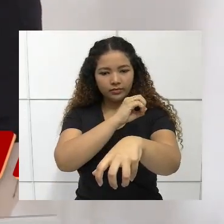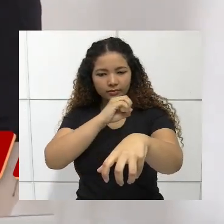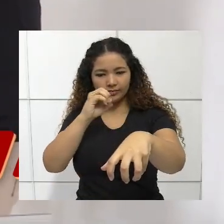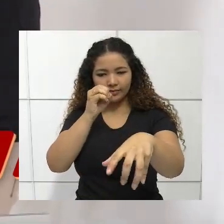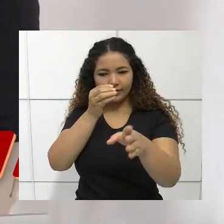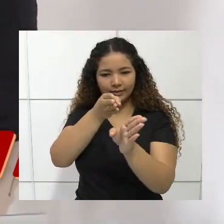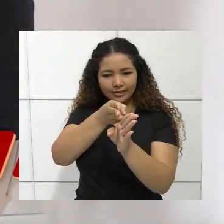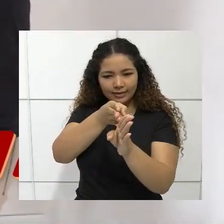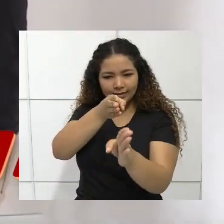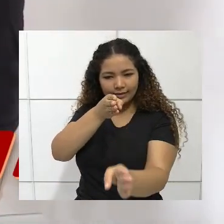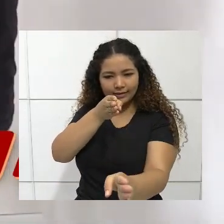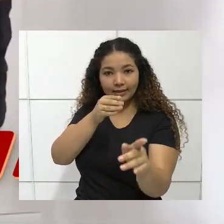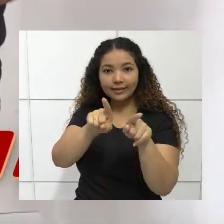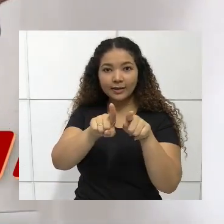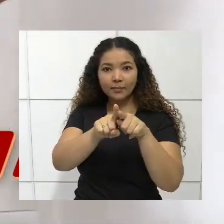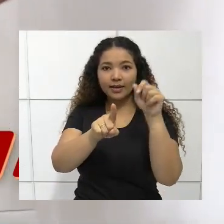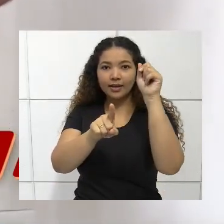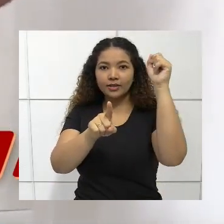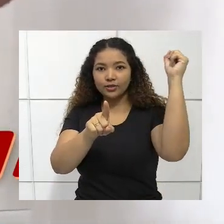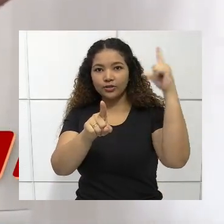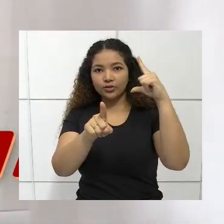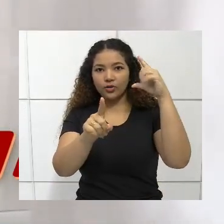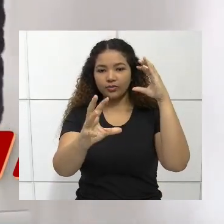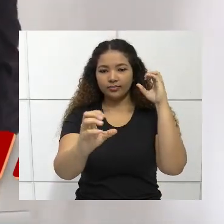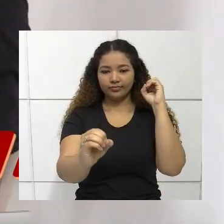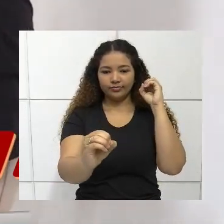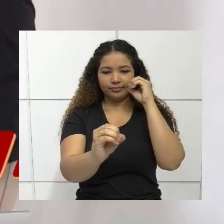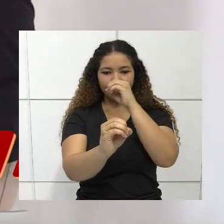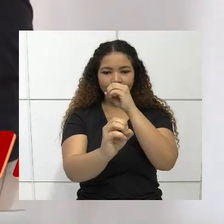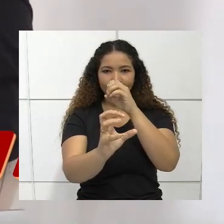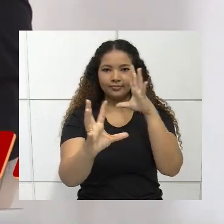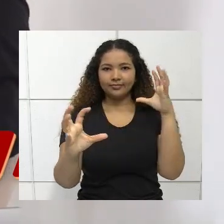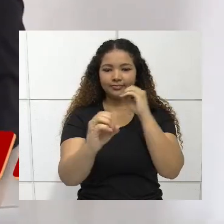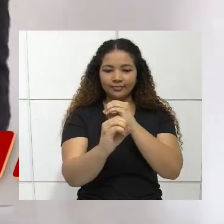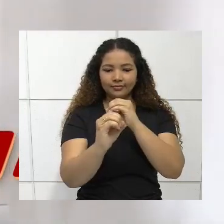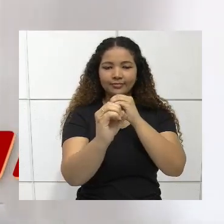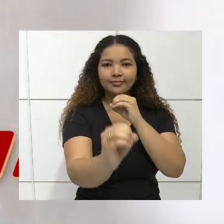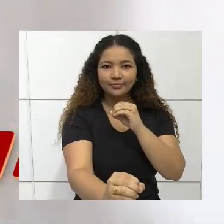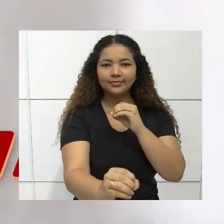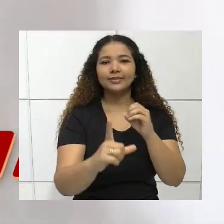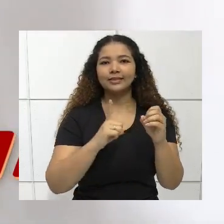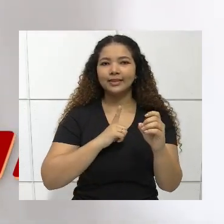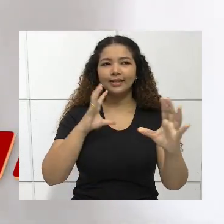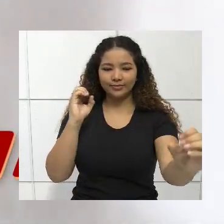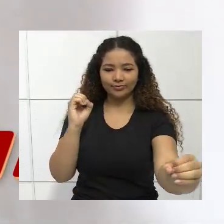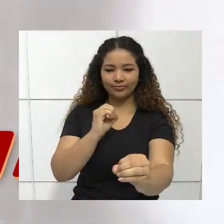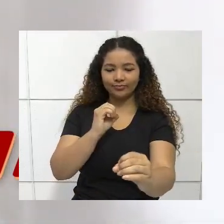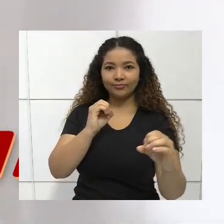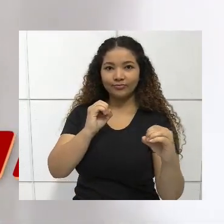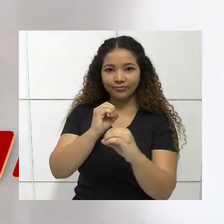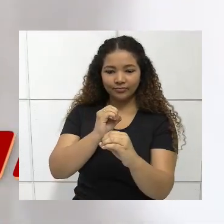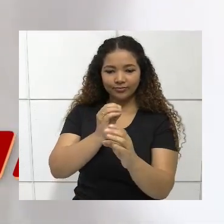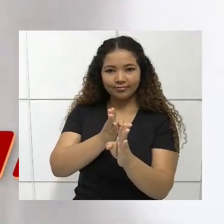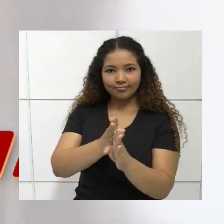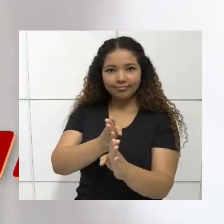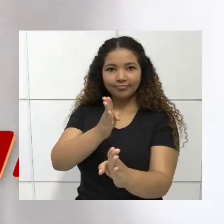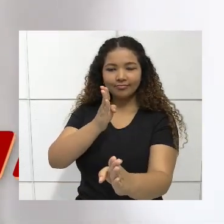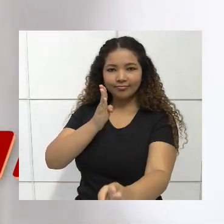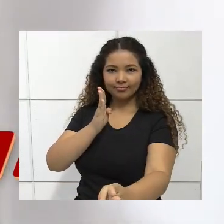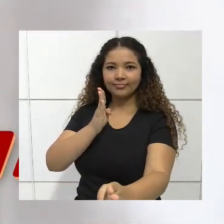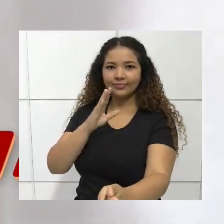Sol, Lua e a Terra. E essa projeção, né, que a da luz solar,